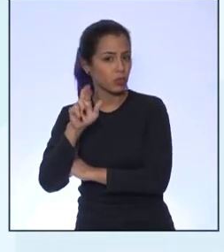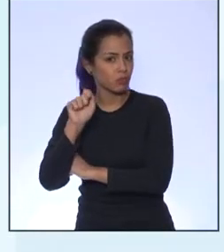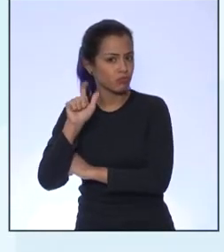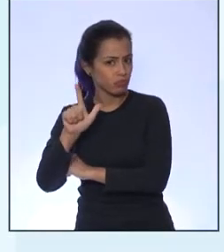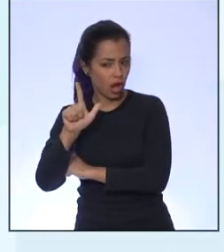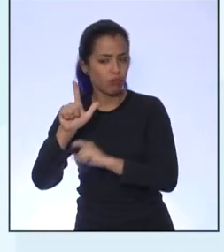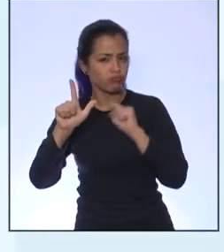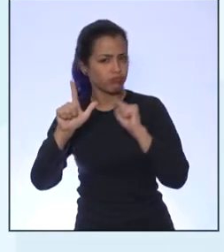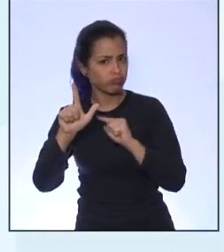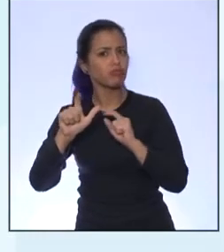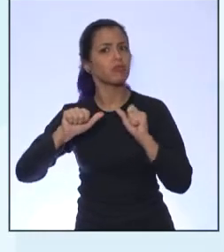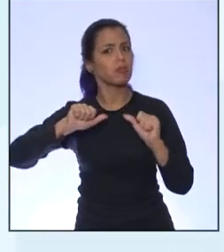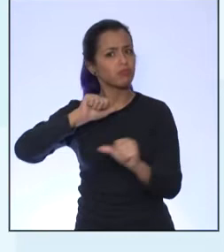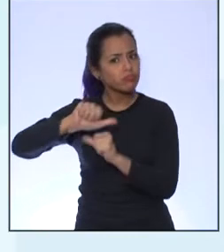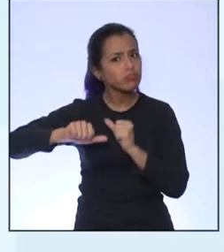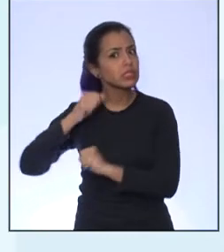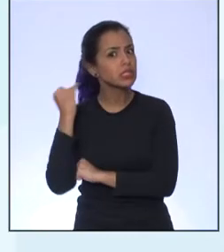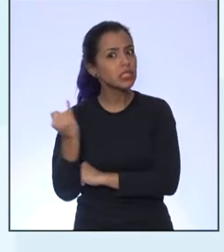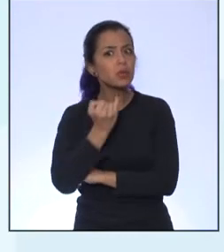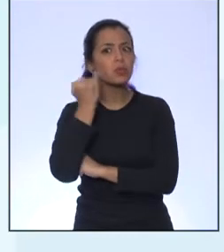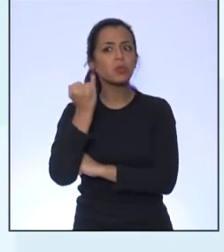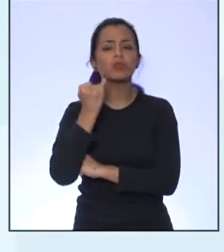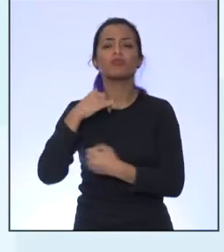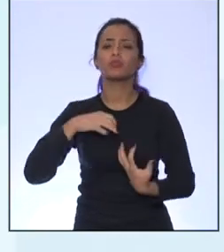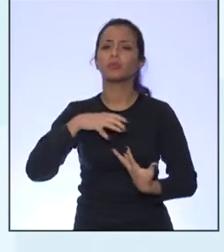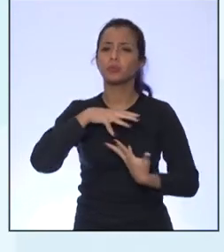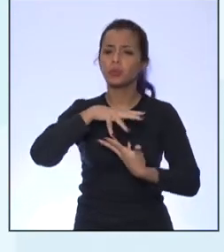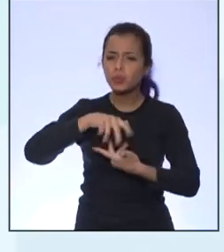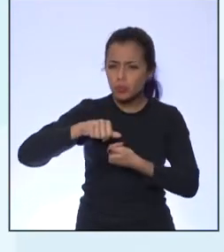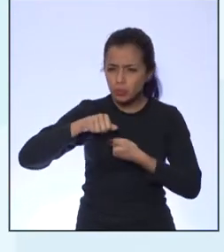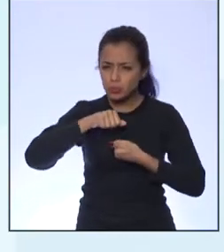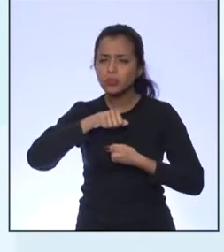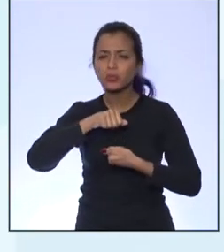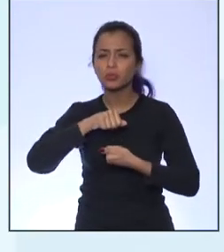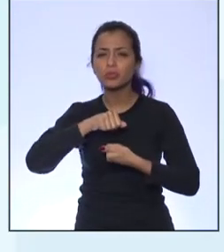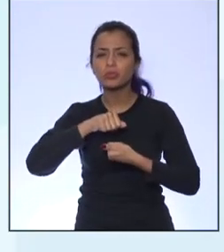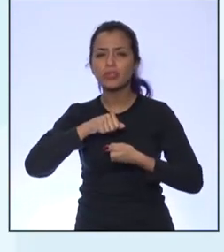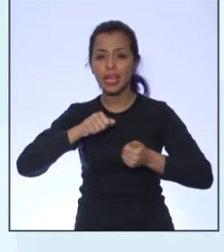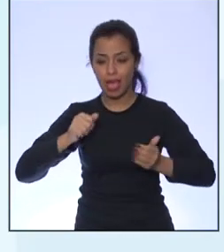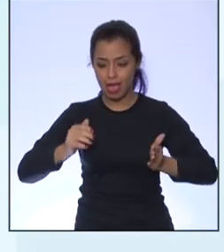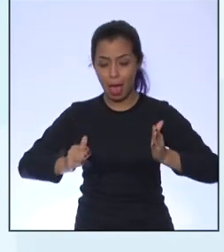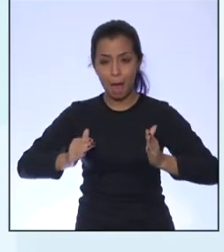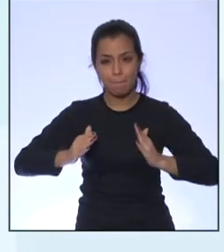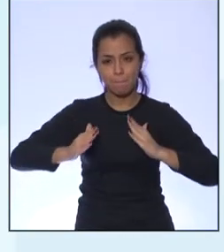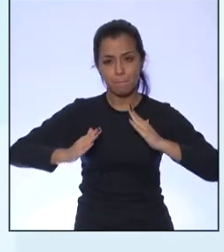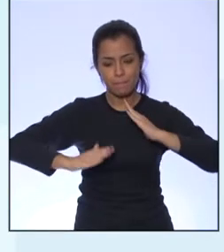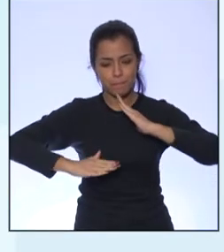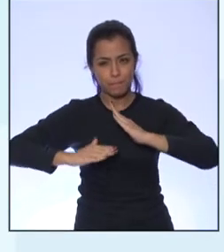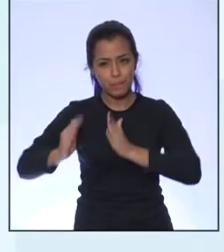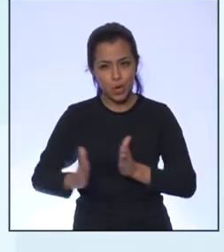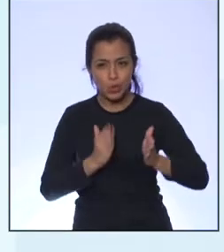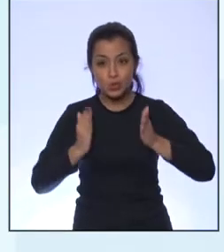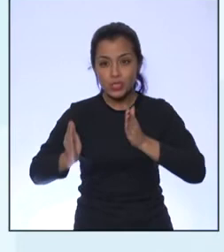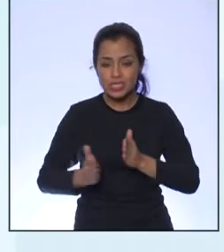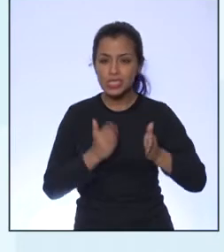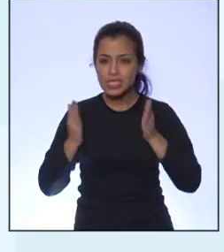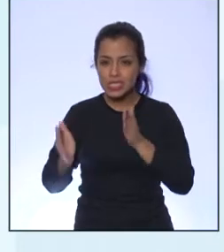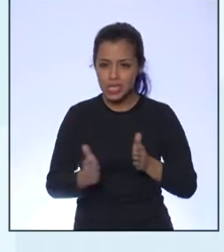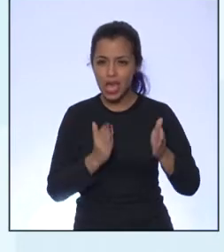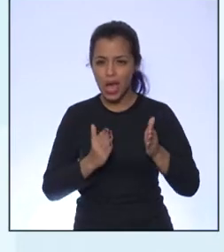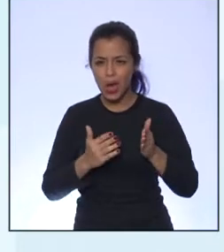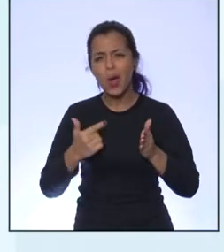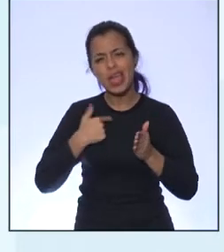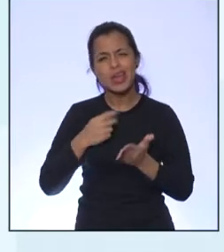por exemplo, usando a eletricidade para a produção em série, eu acho que, de certa maneira, eu sempre fiz